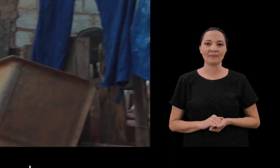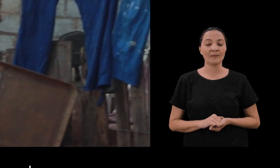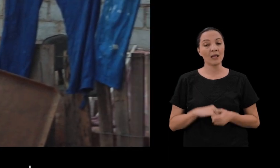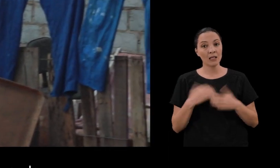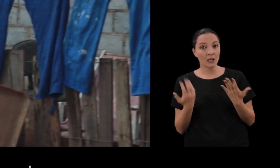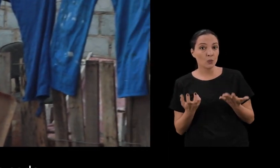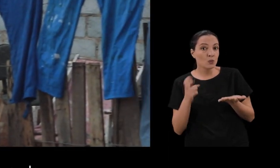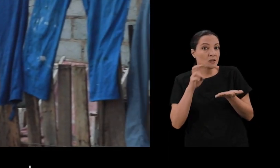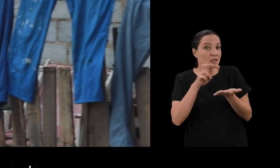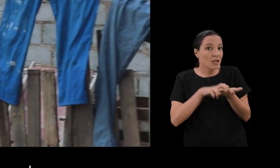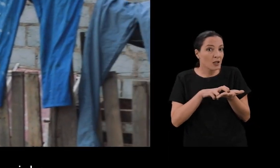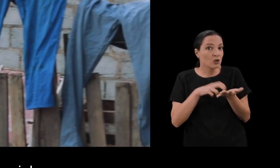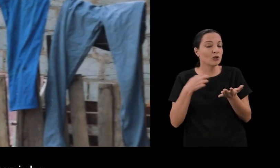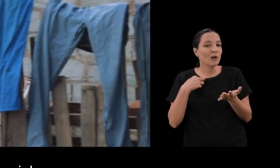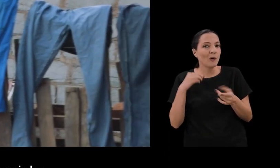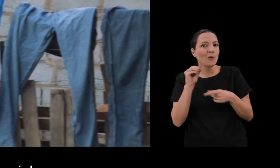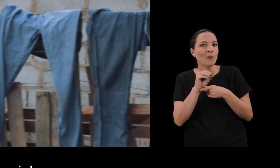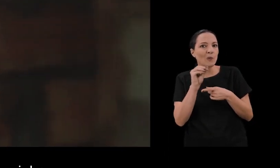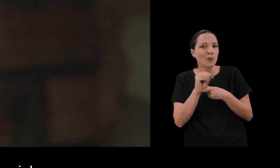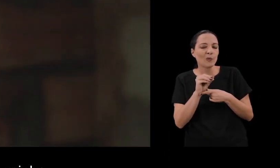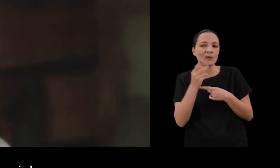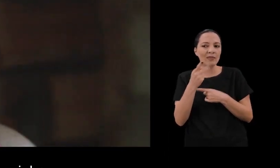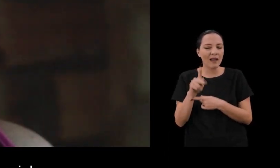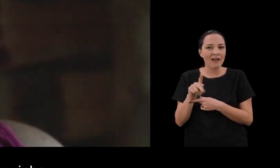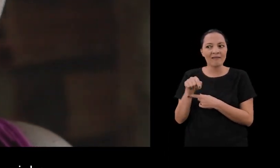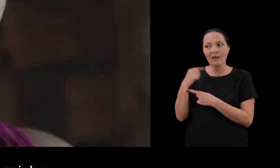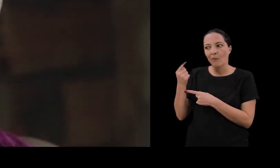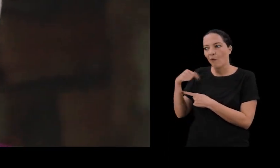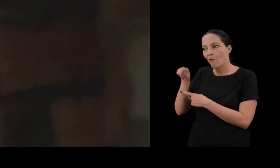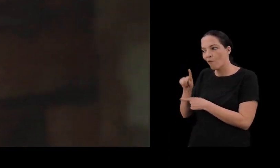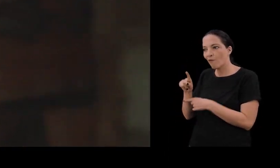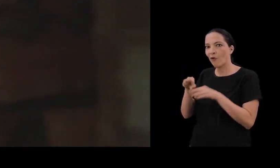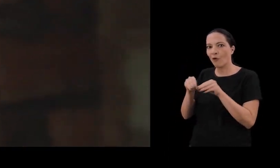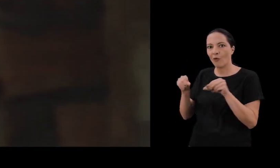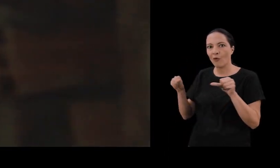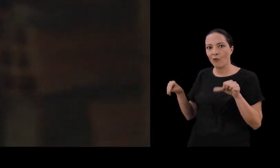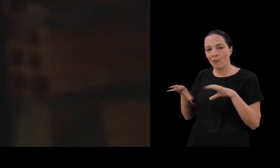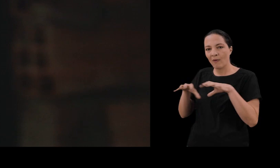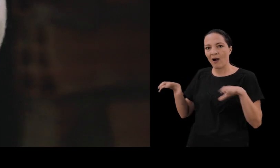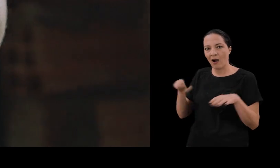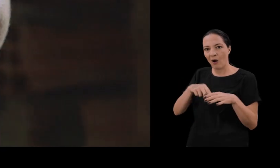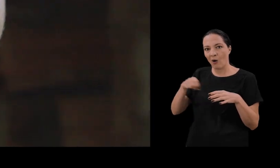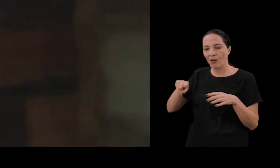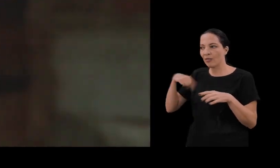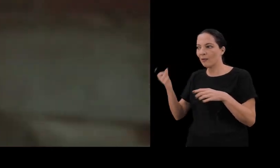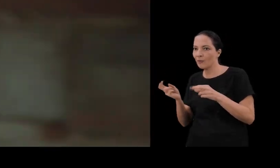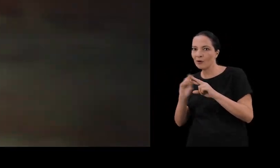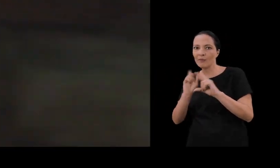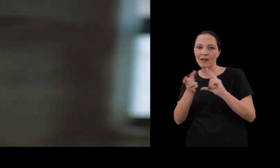Então de manhã bem cedo eu me dedico a cuidar delas um pouquinho, depois para a horta, depois eu vou para o material reciclável.